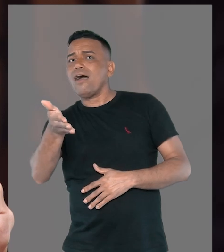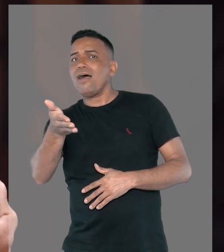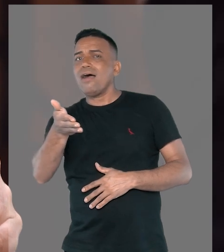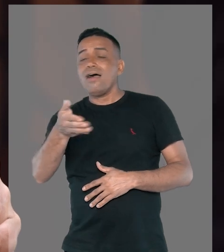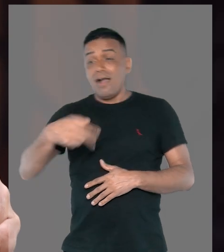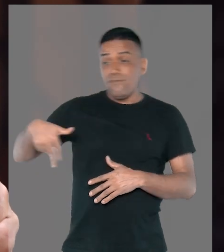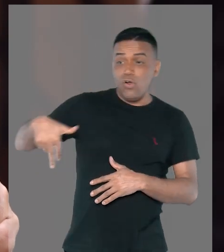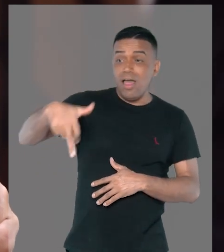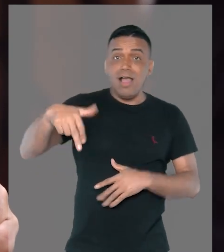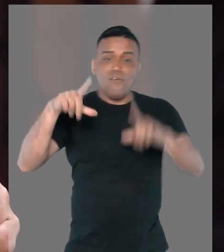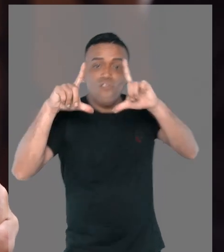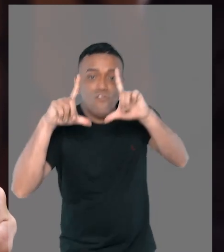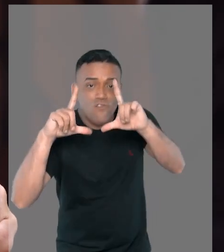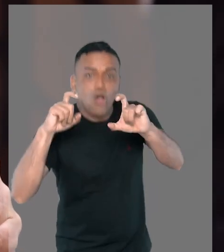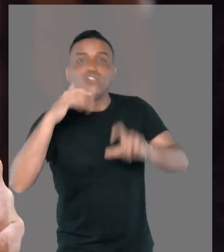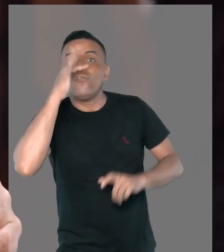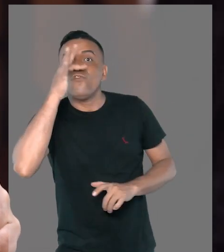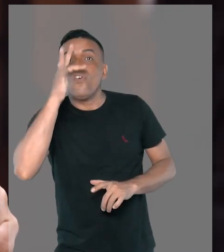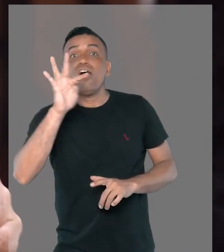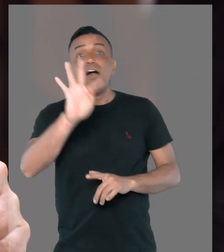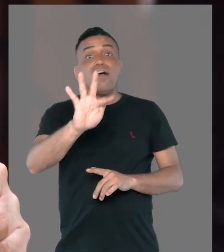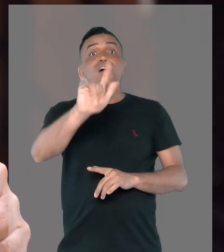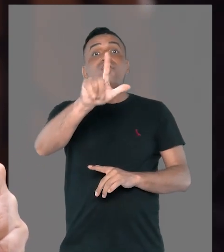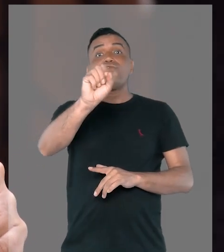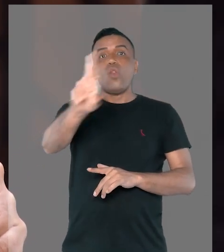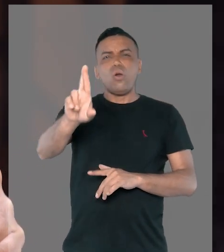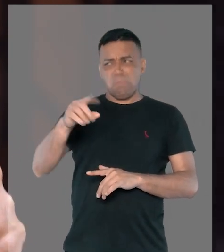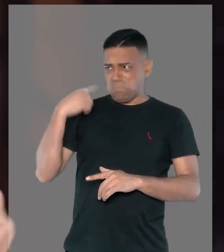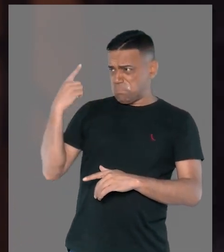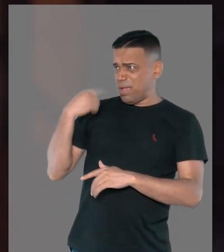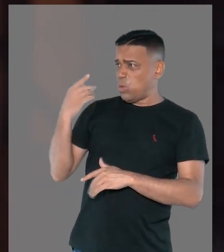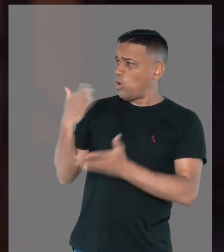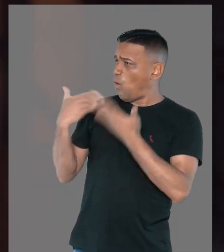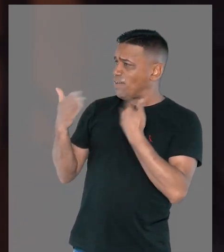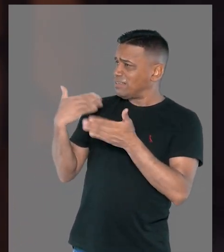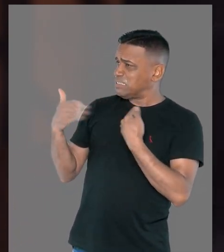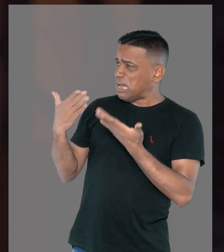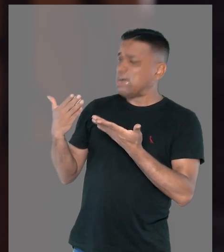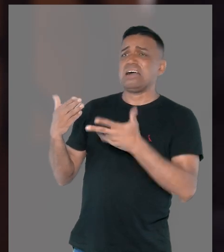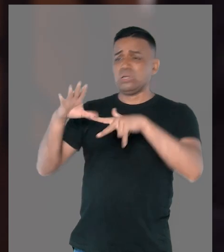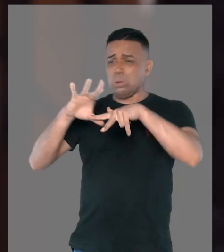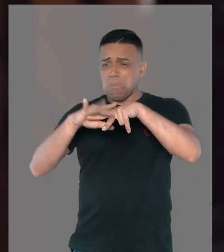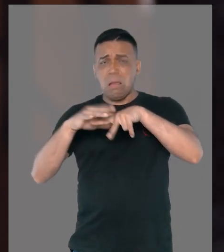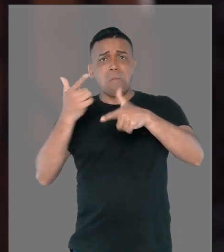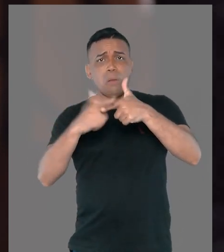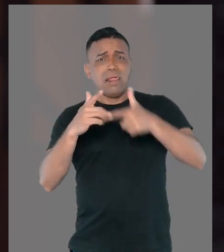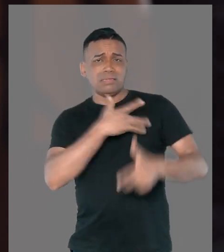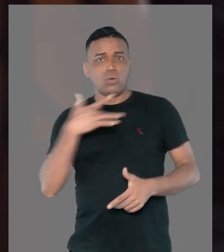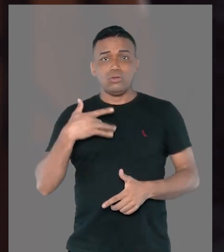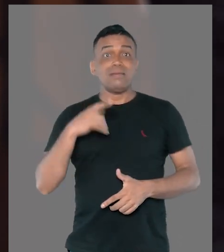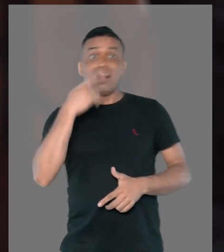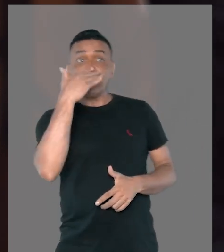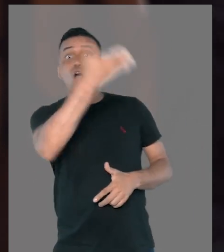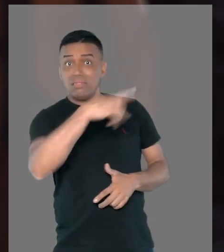E ela foi lá e fotografou a flor. Acharam que ela estava maluca, né? Estamos conversando de casos clínicos, mas tem uma